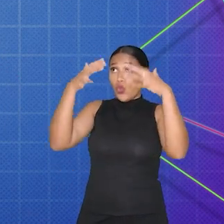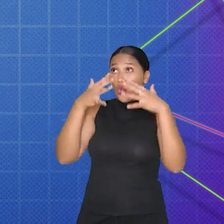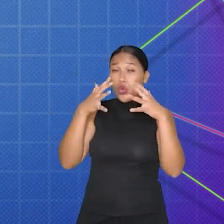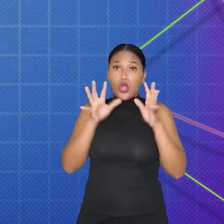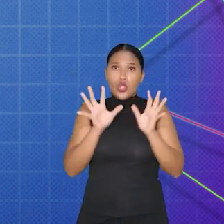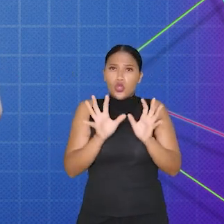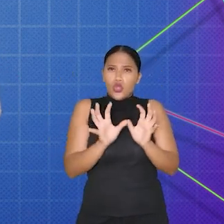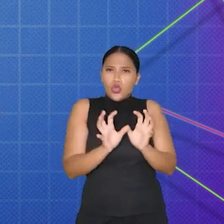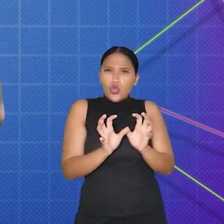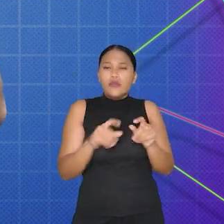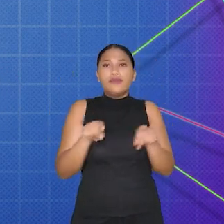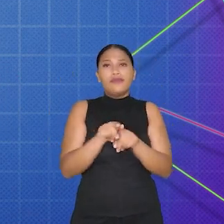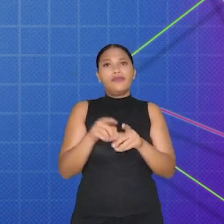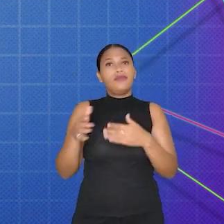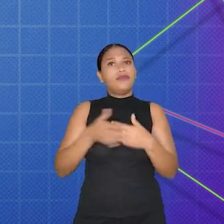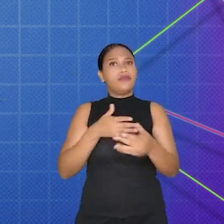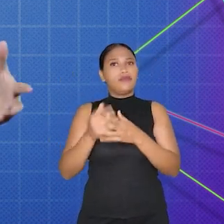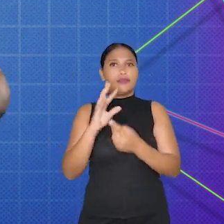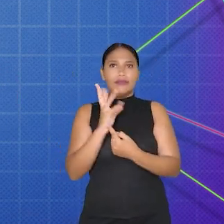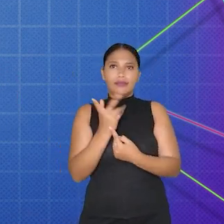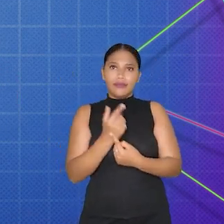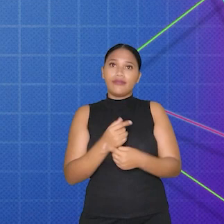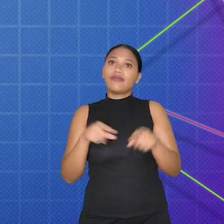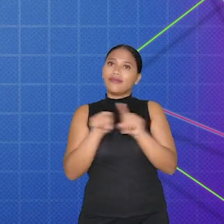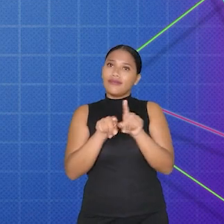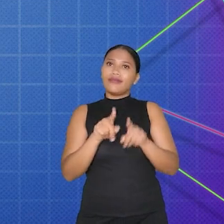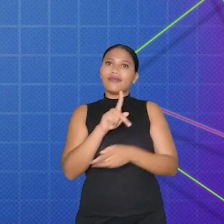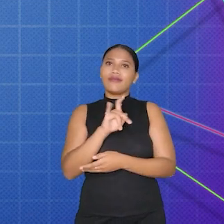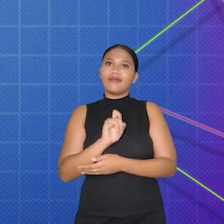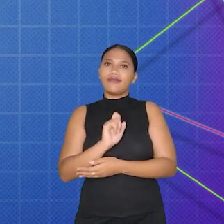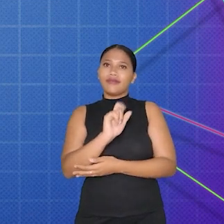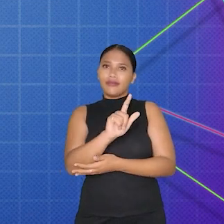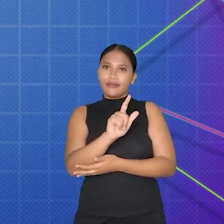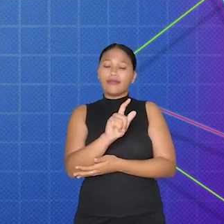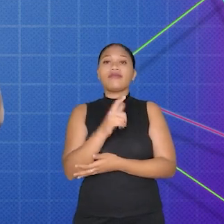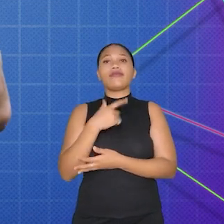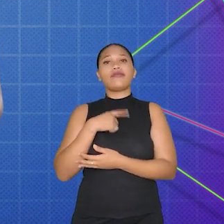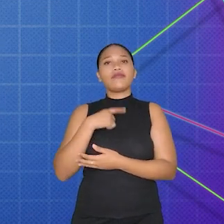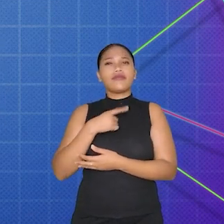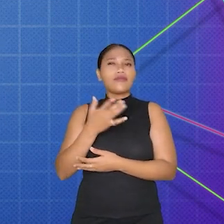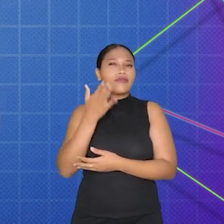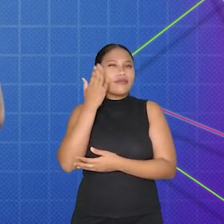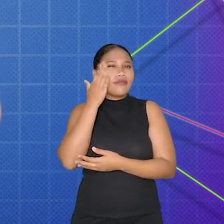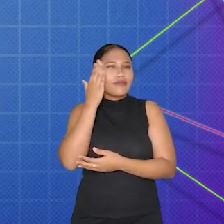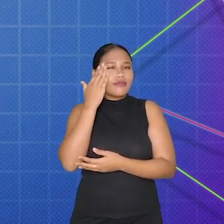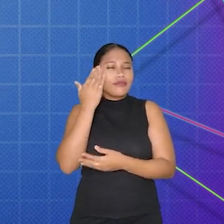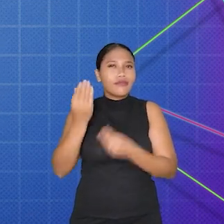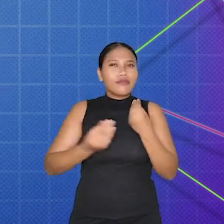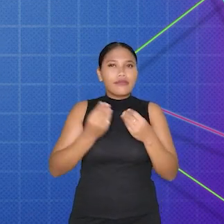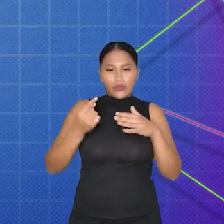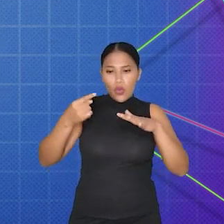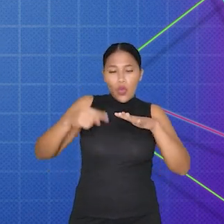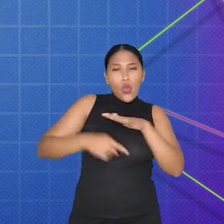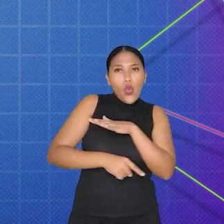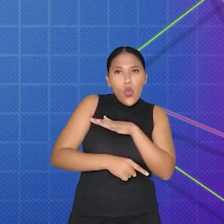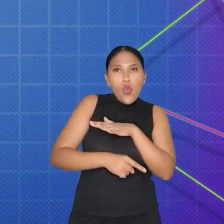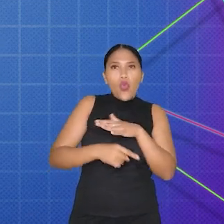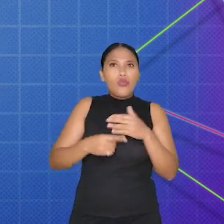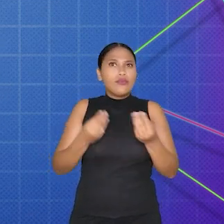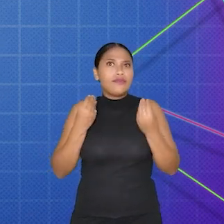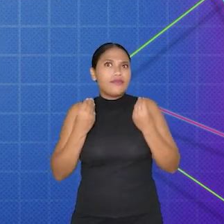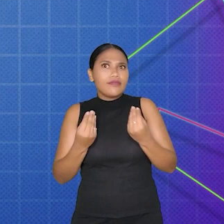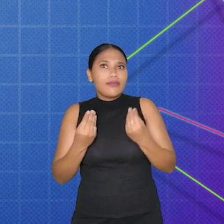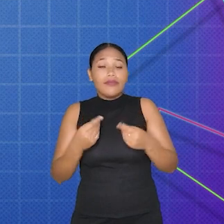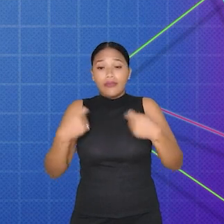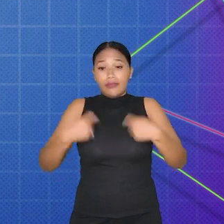elementos essenciais em qualquer forma de arte, inclusive na pixel art. Para criar a ilusão de profundidade e volume em uma imagem